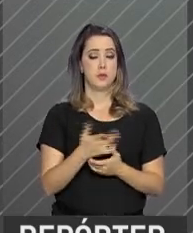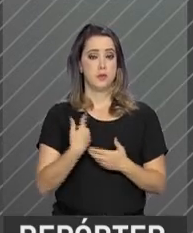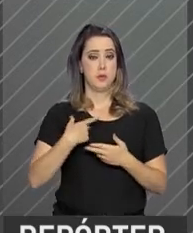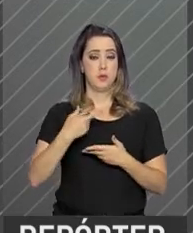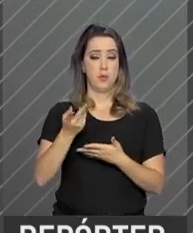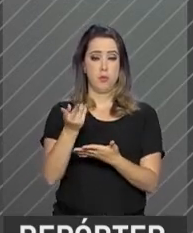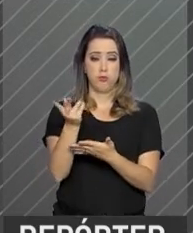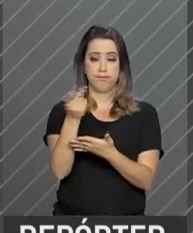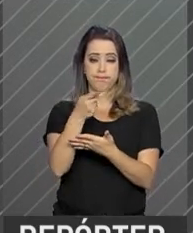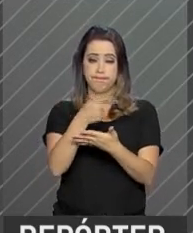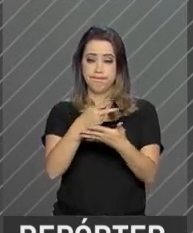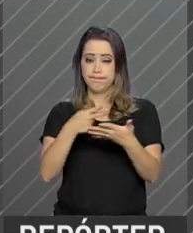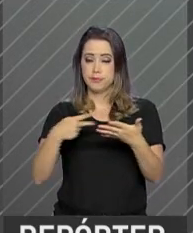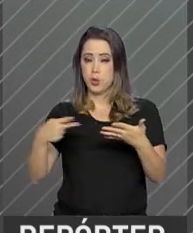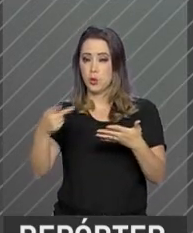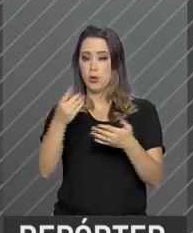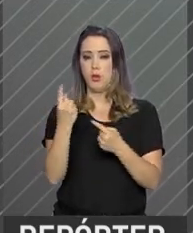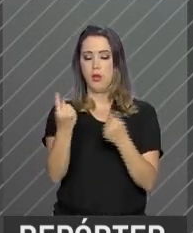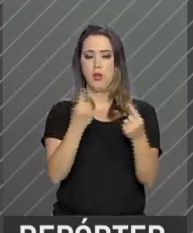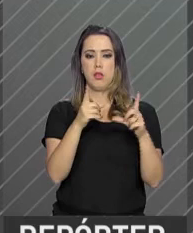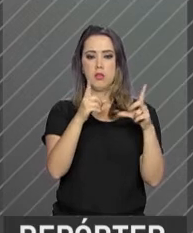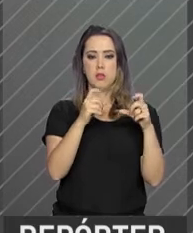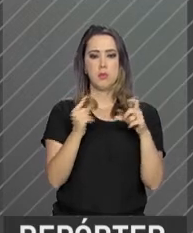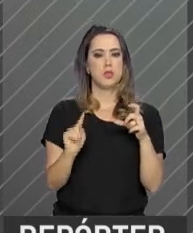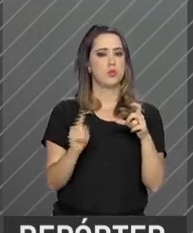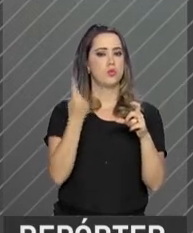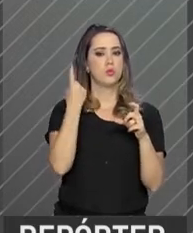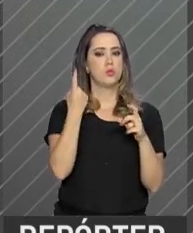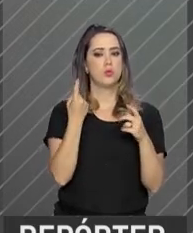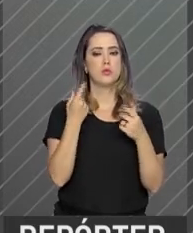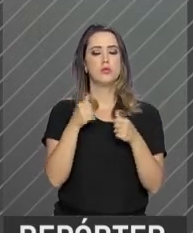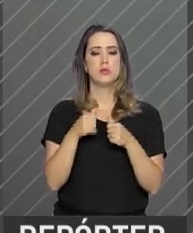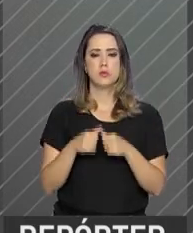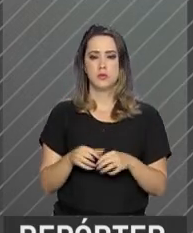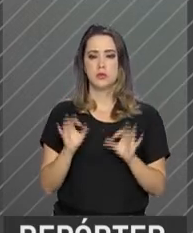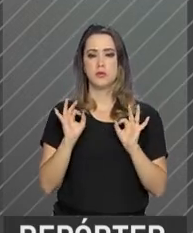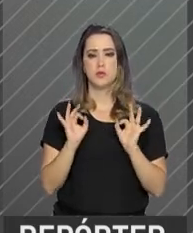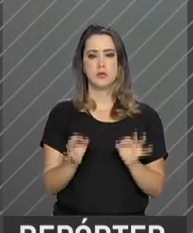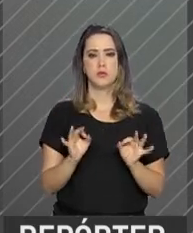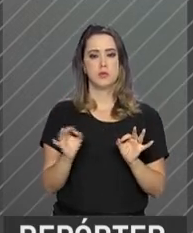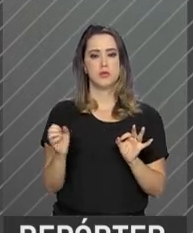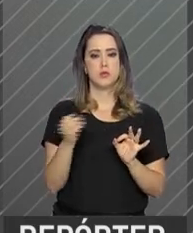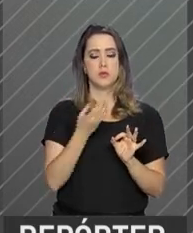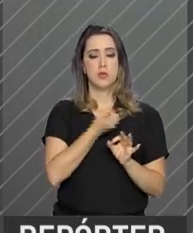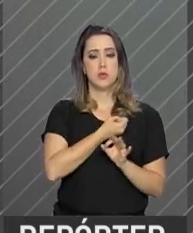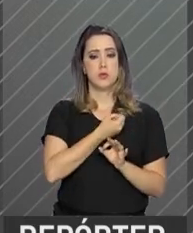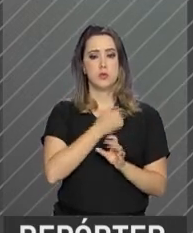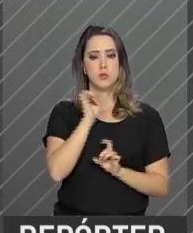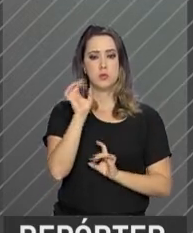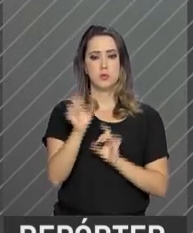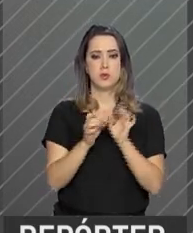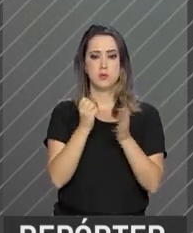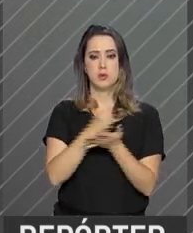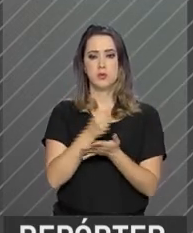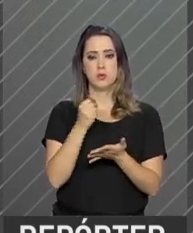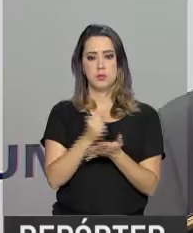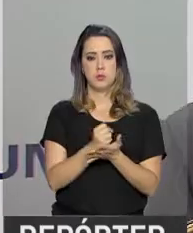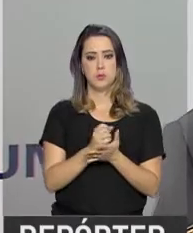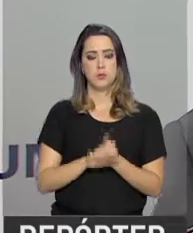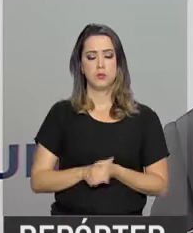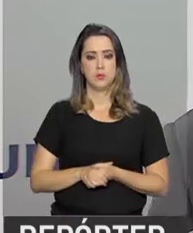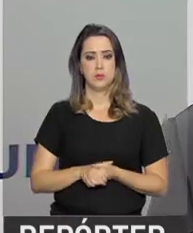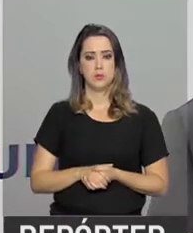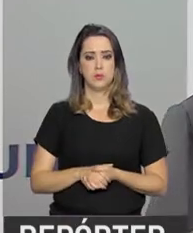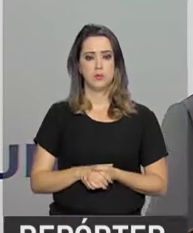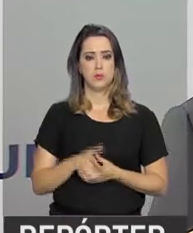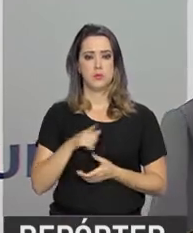que permite que cada imagem seja única esteja relacionada a um número específico do contrato firmado que